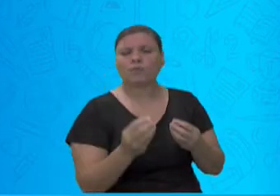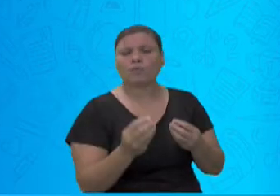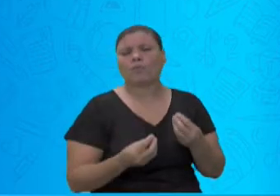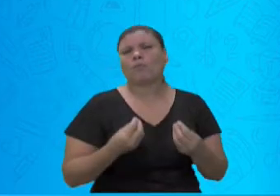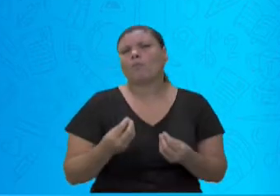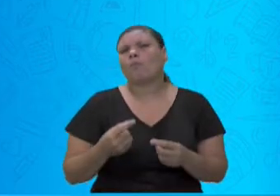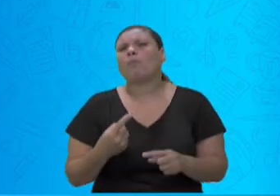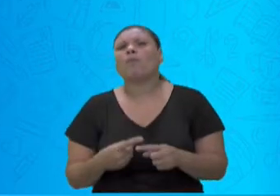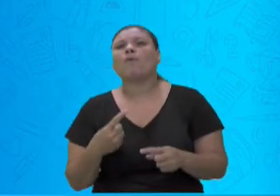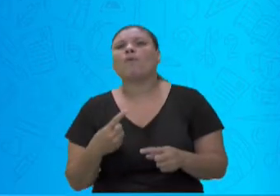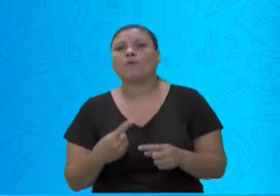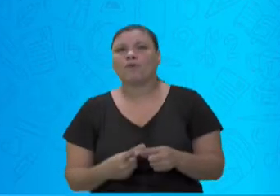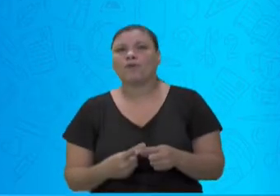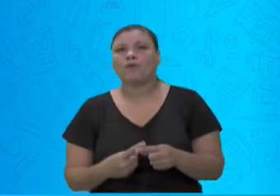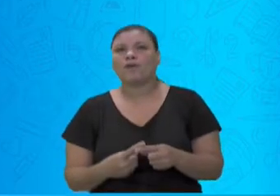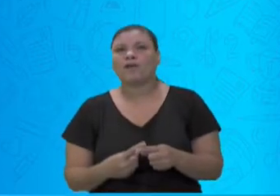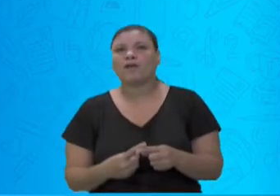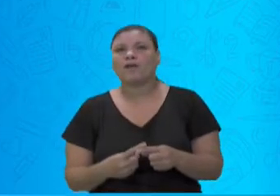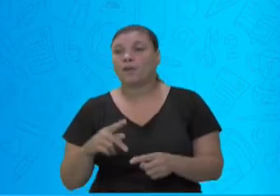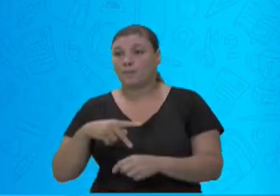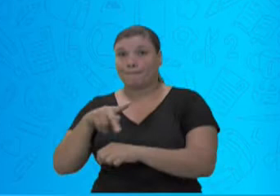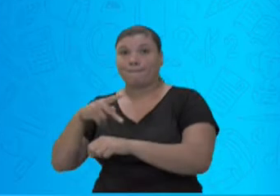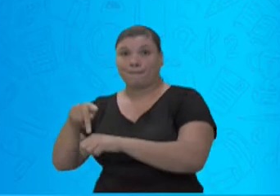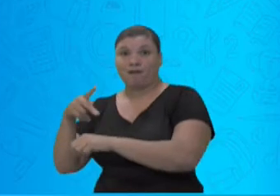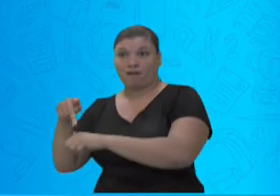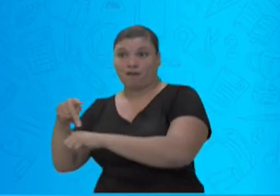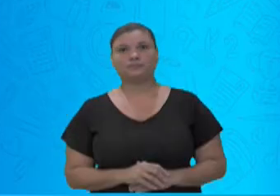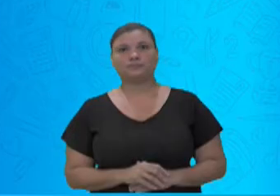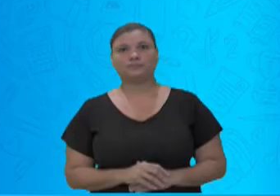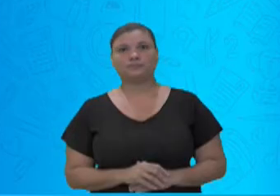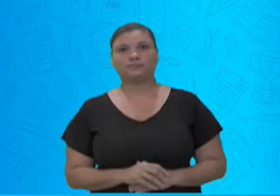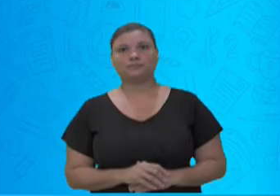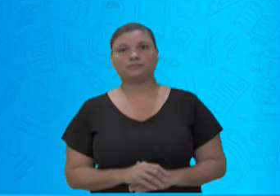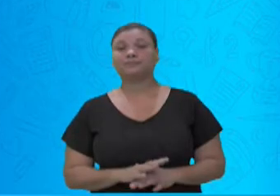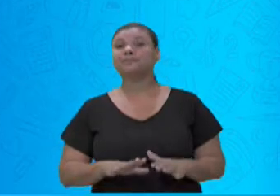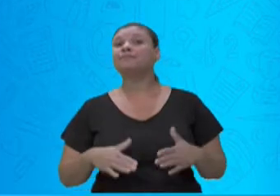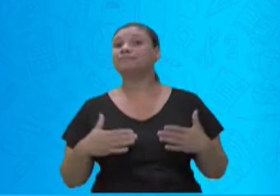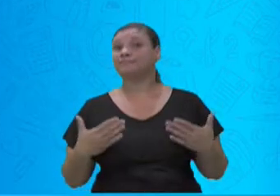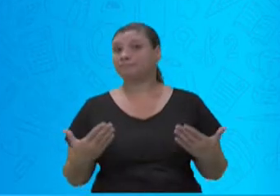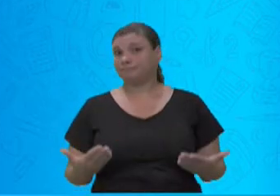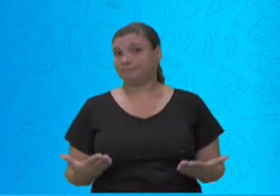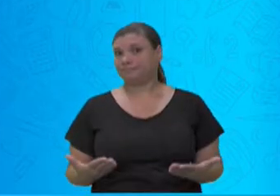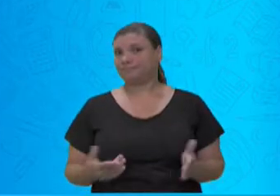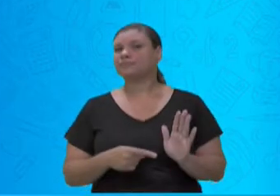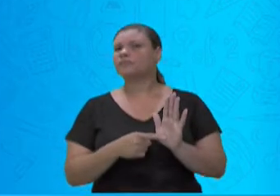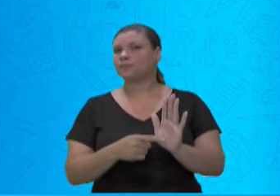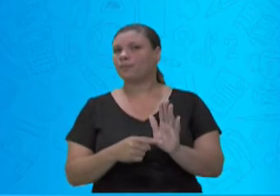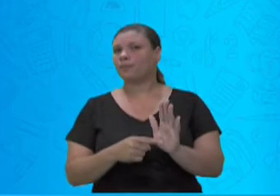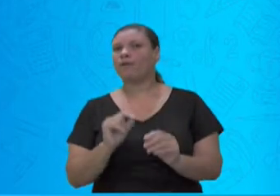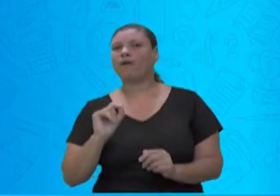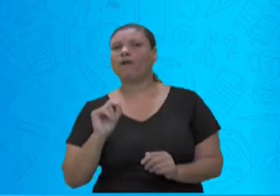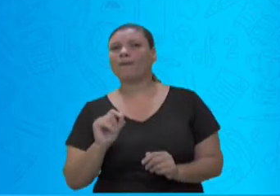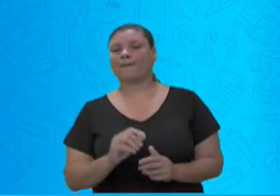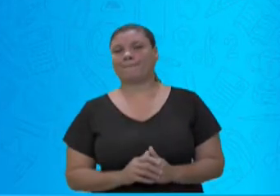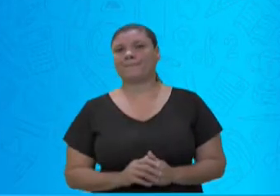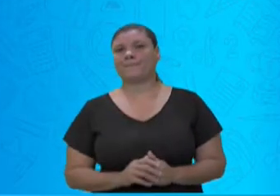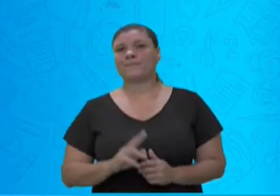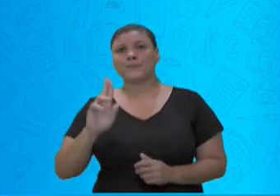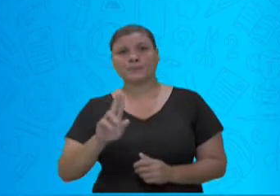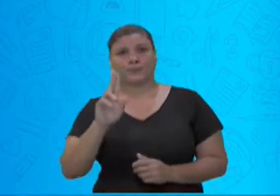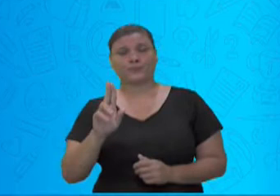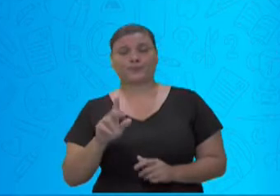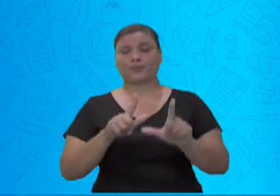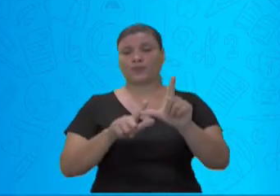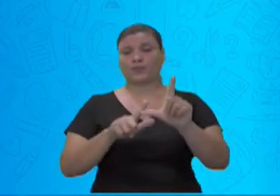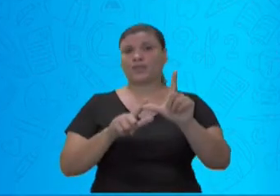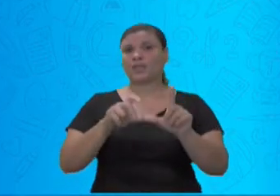alguns acordos ortográficos. Então, vamos lá. Vejamos o emprego do